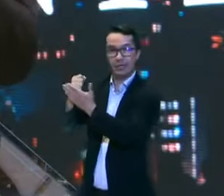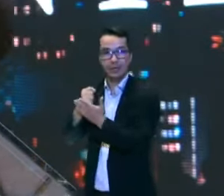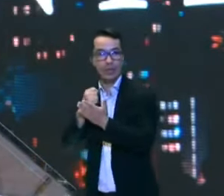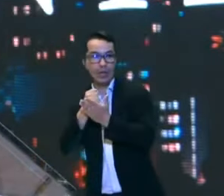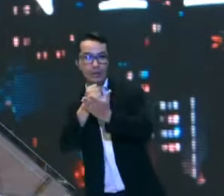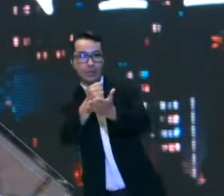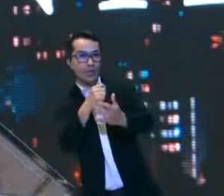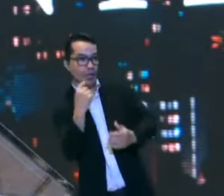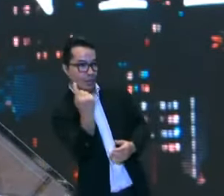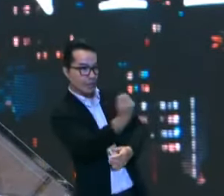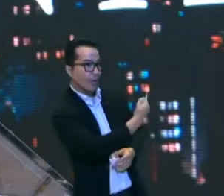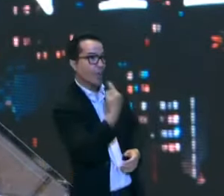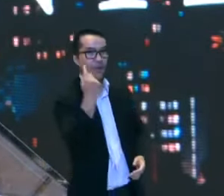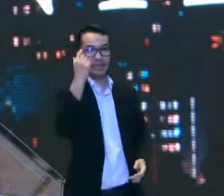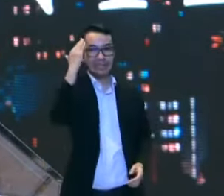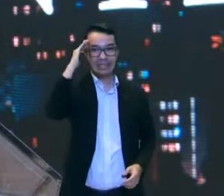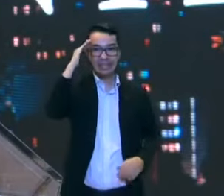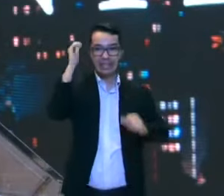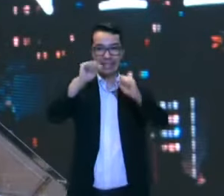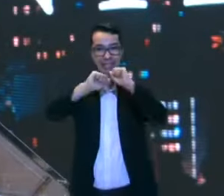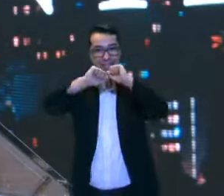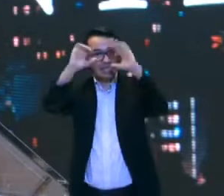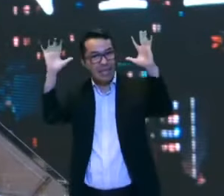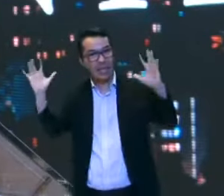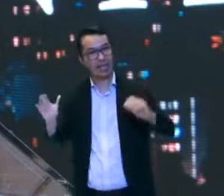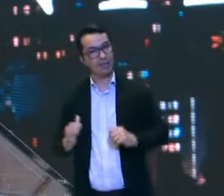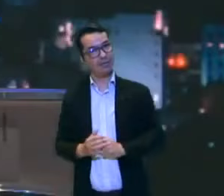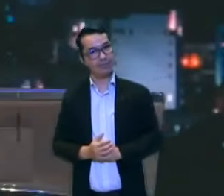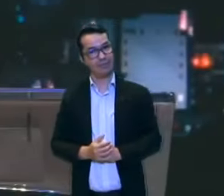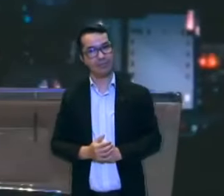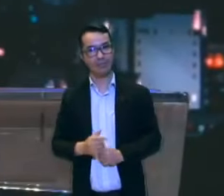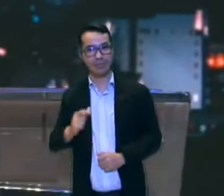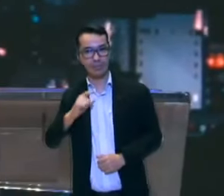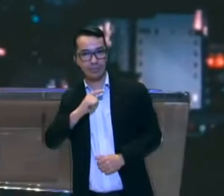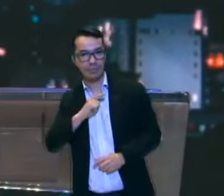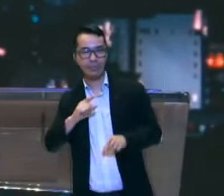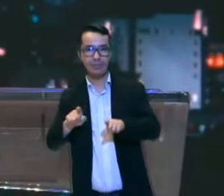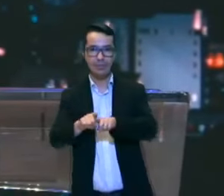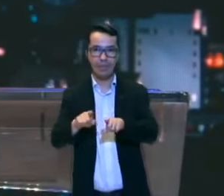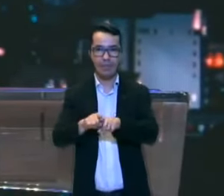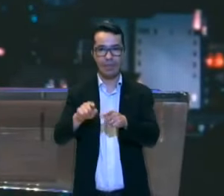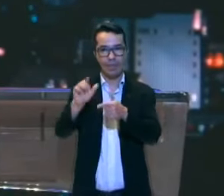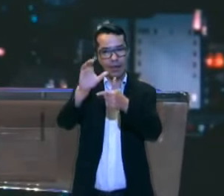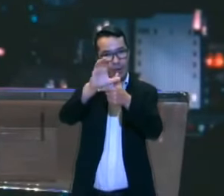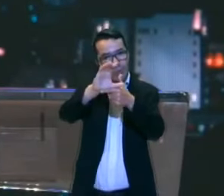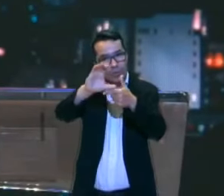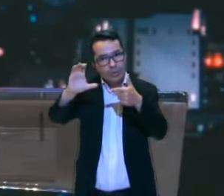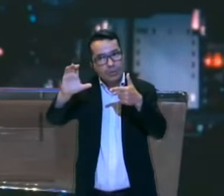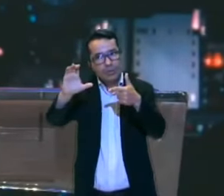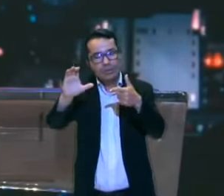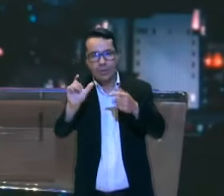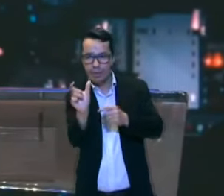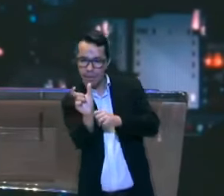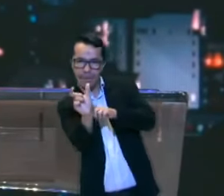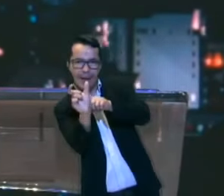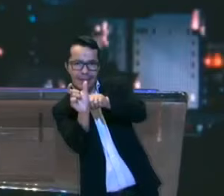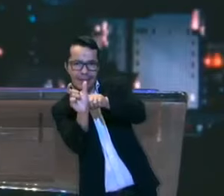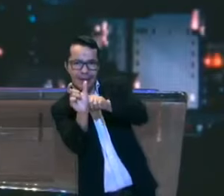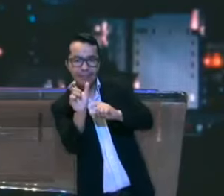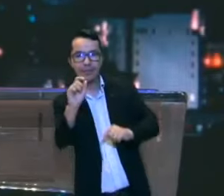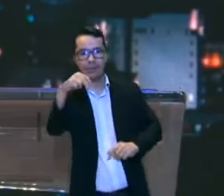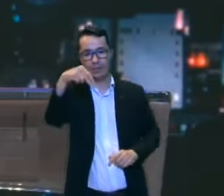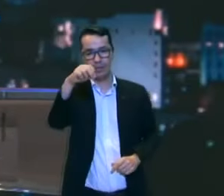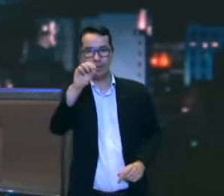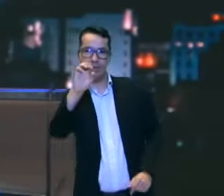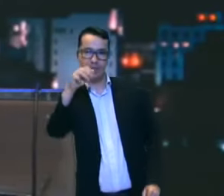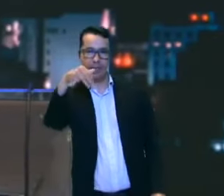noema aparece no livro de Corinto, ela está sempre relacionada ao engano da mente.